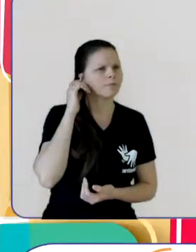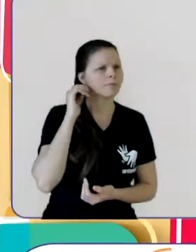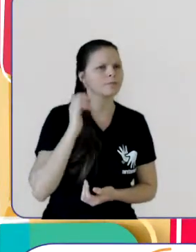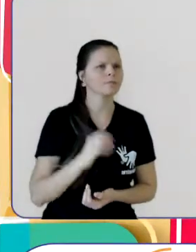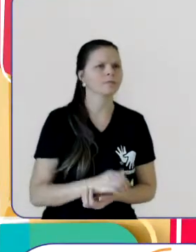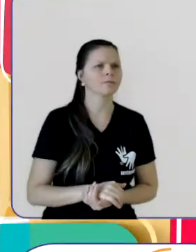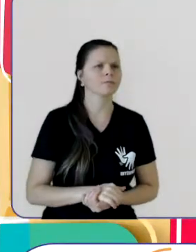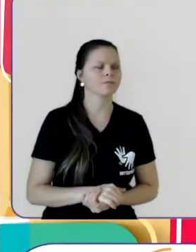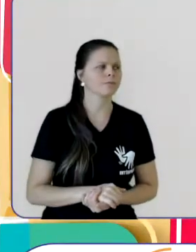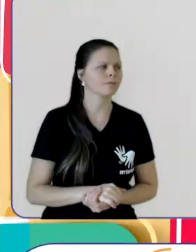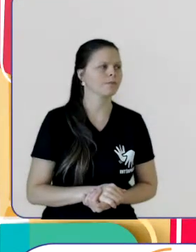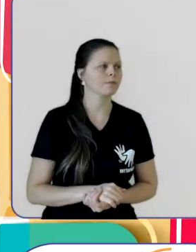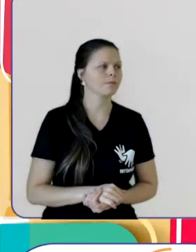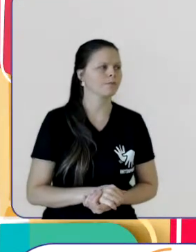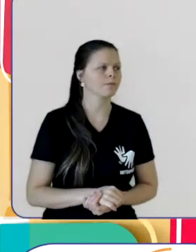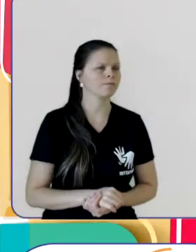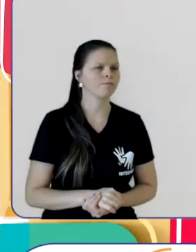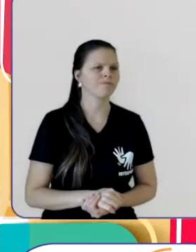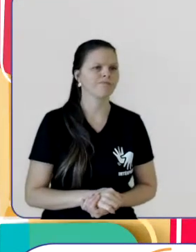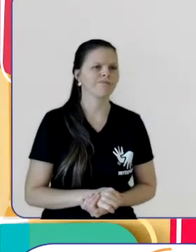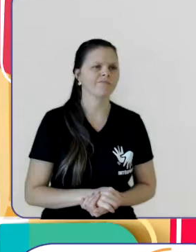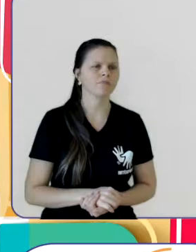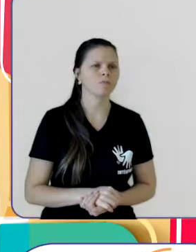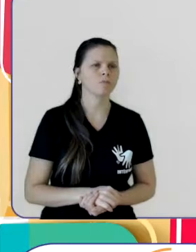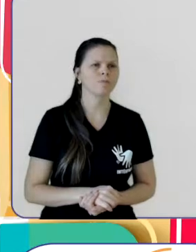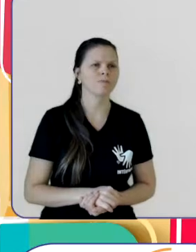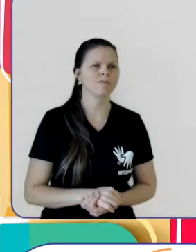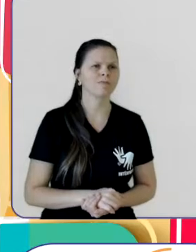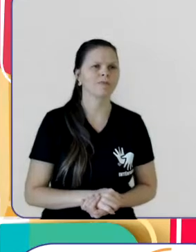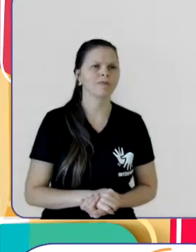Então, nós temos...